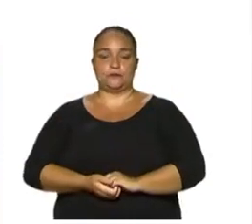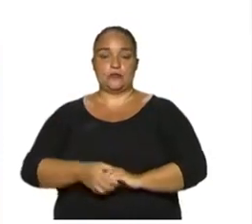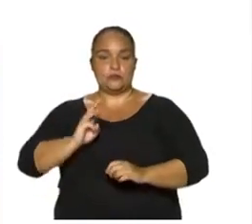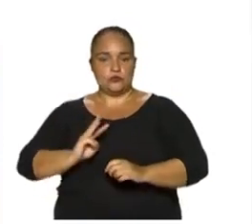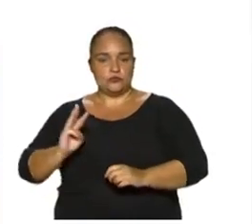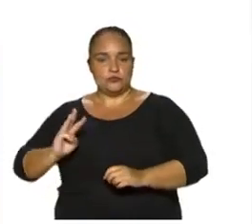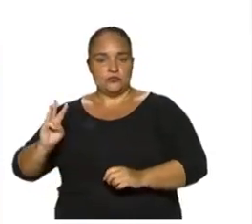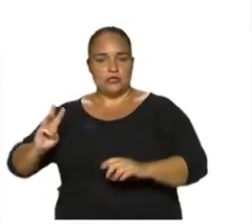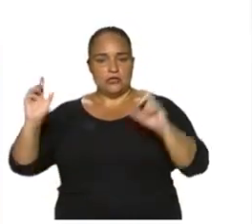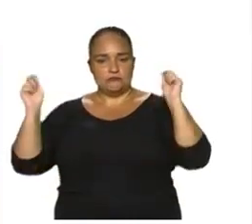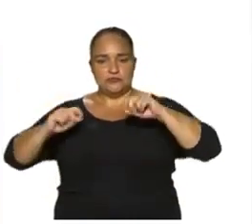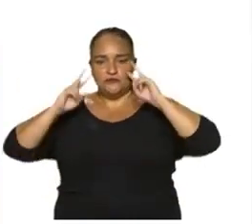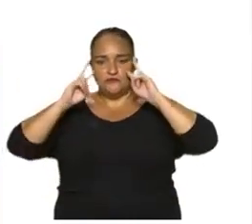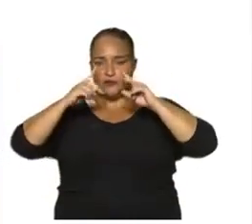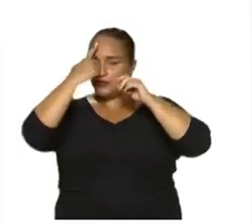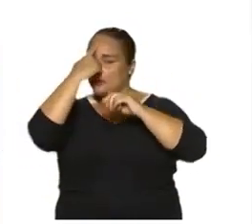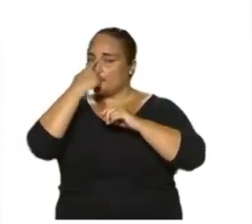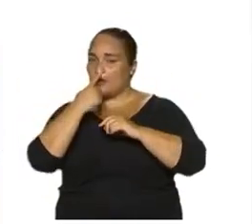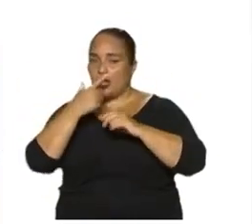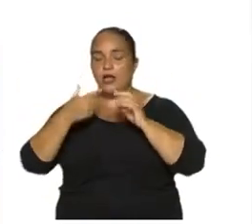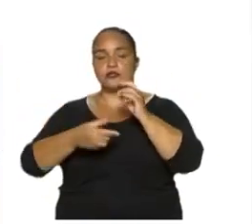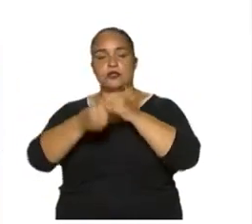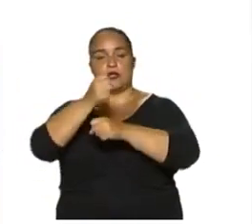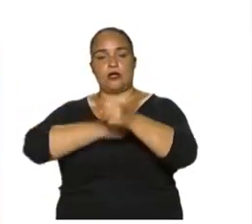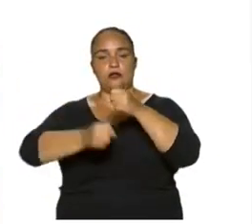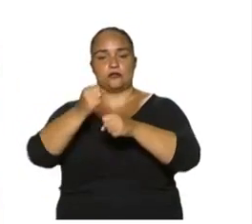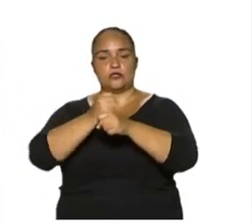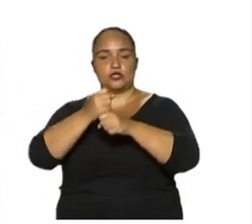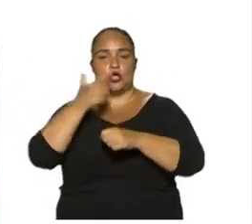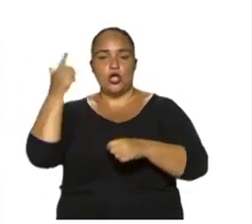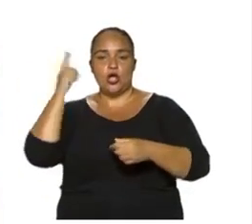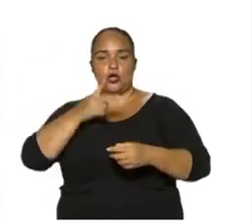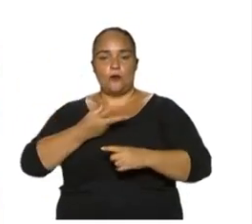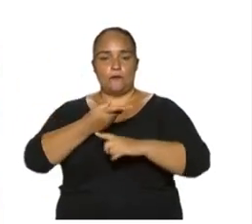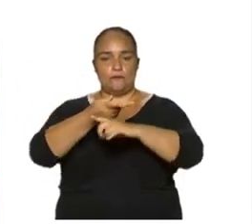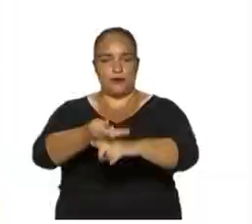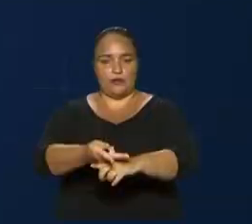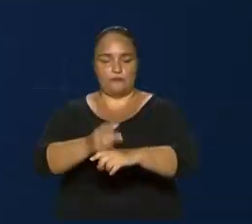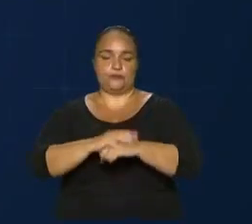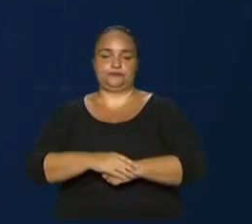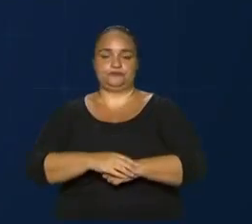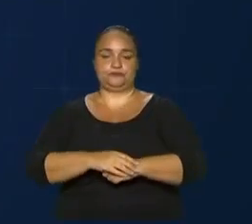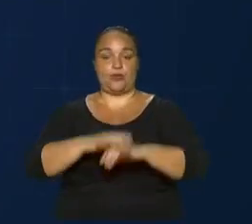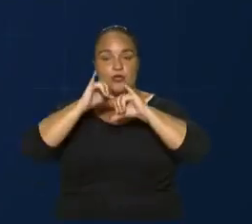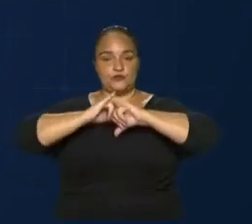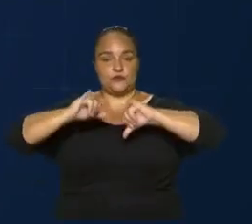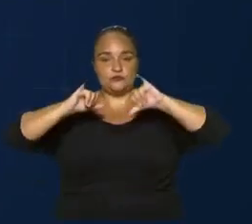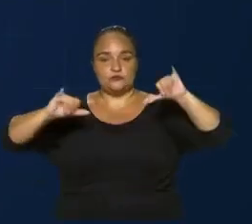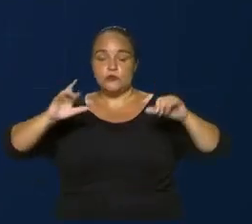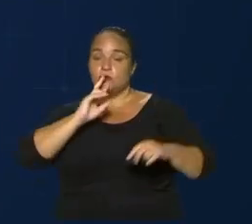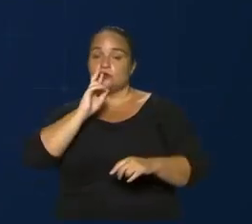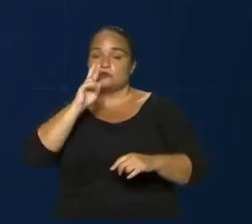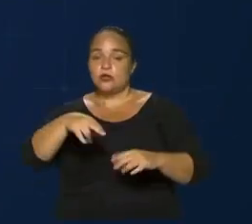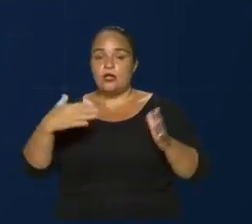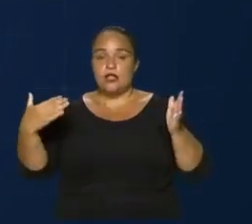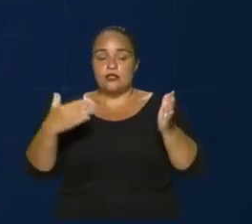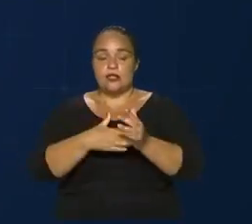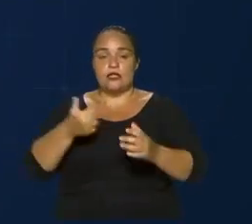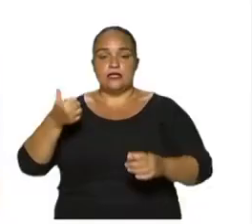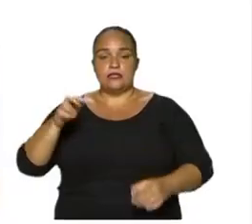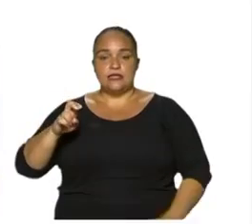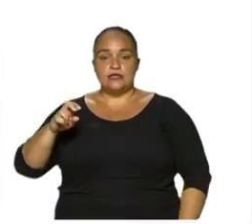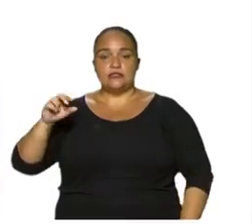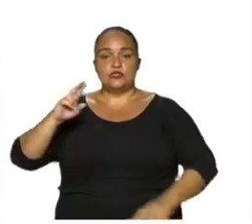é possível ver as imagens premiadas nos anos anteriores. A divulgação dos resultados deve ocorrer até o dia 15 de